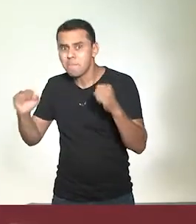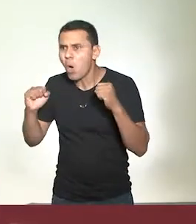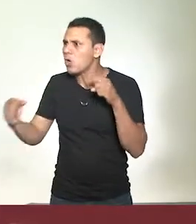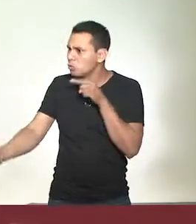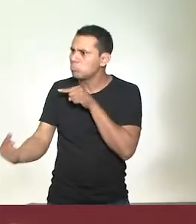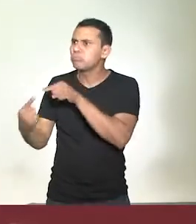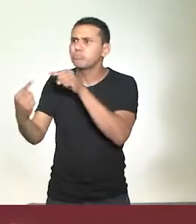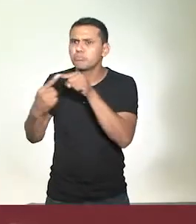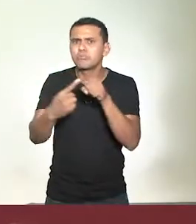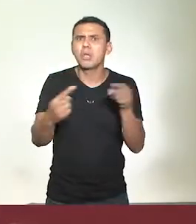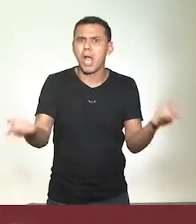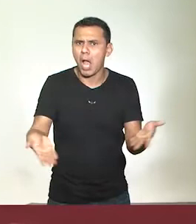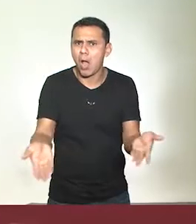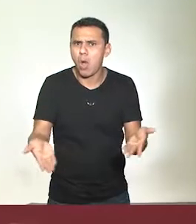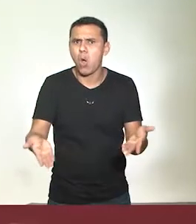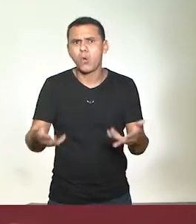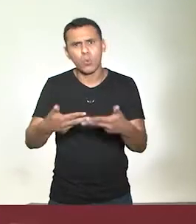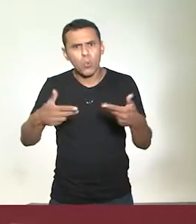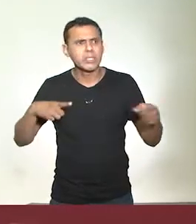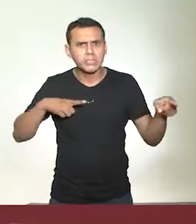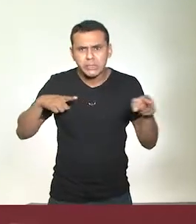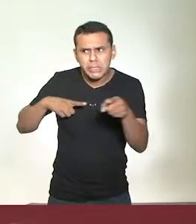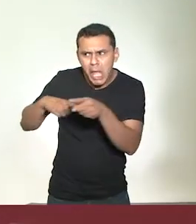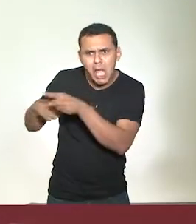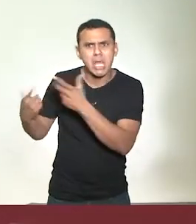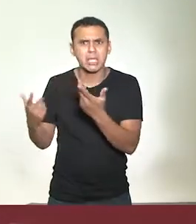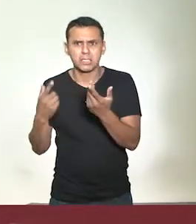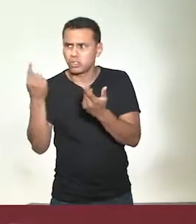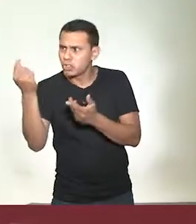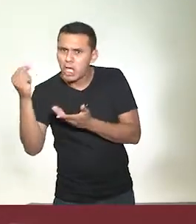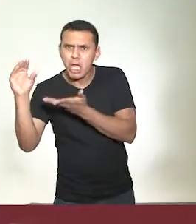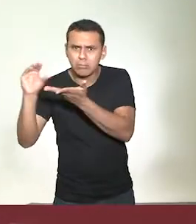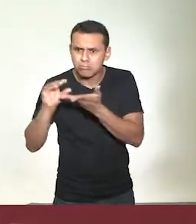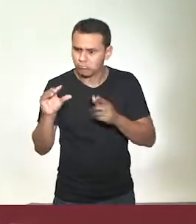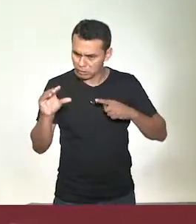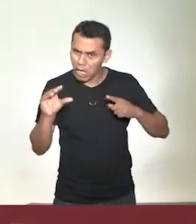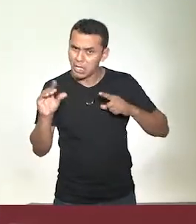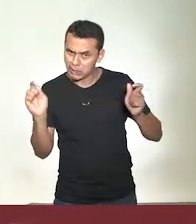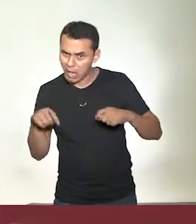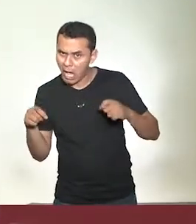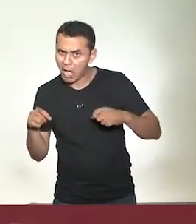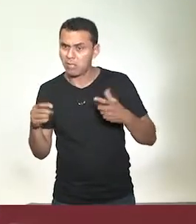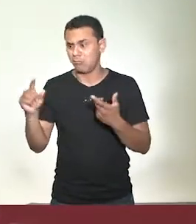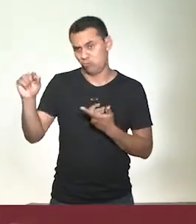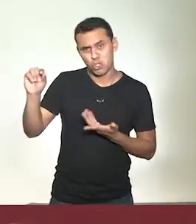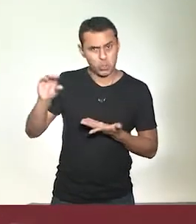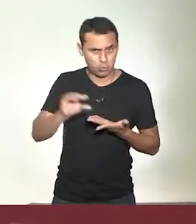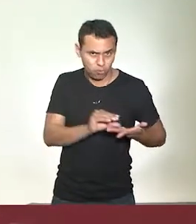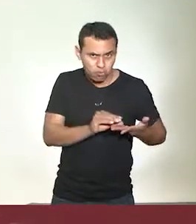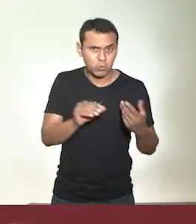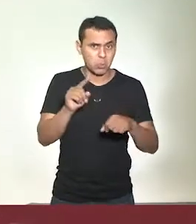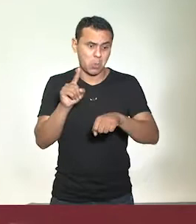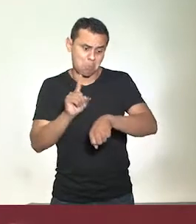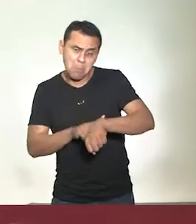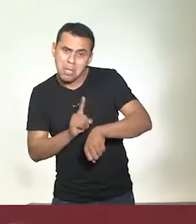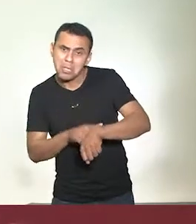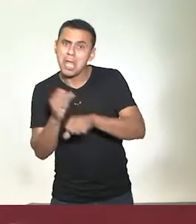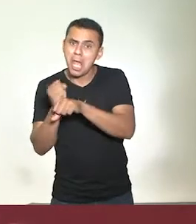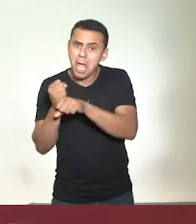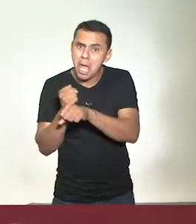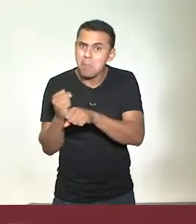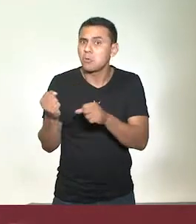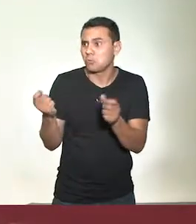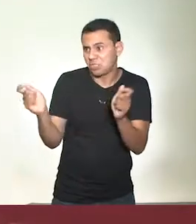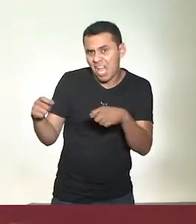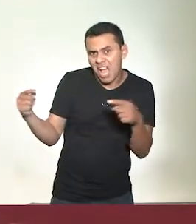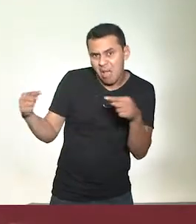que nós podemos construir com em cima do que nós temos de recursos tanto recursos financeiros